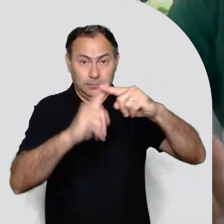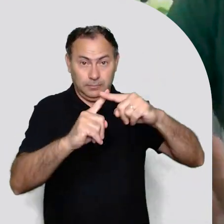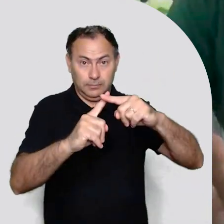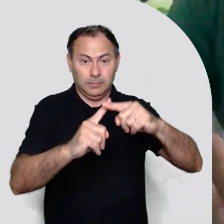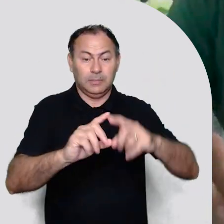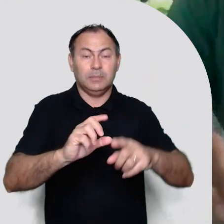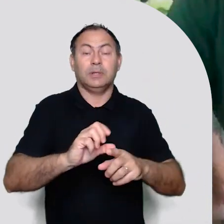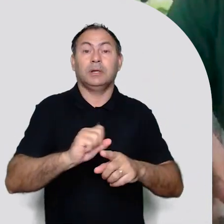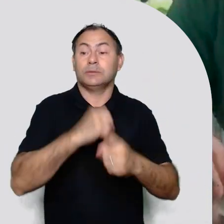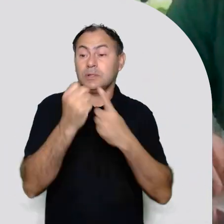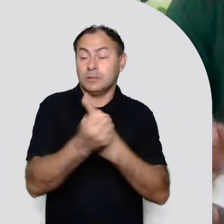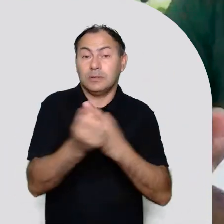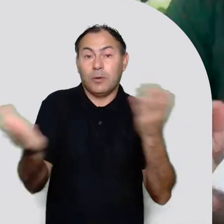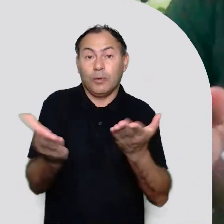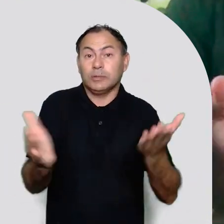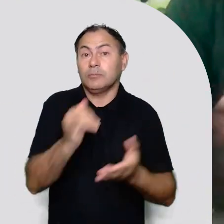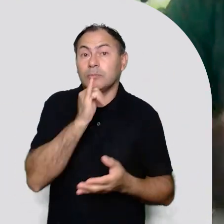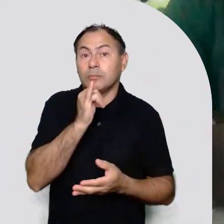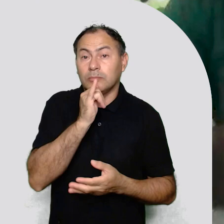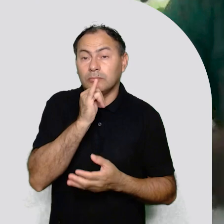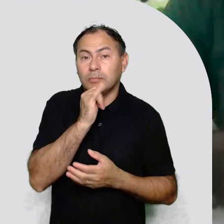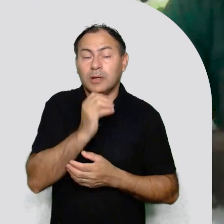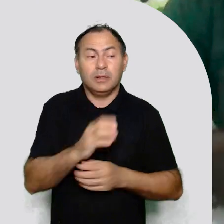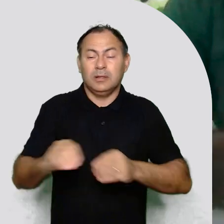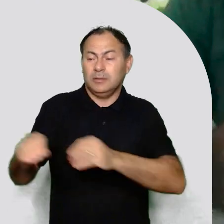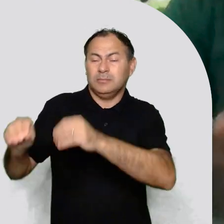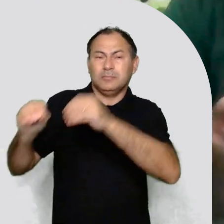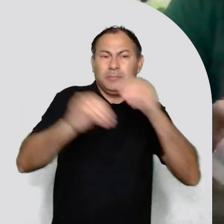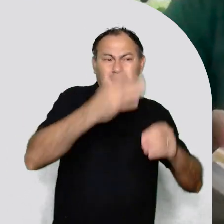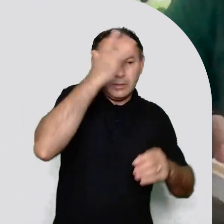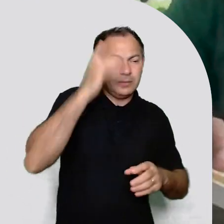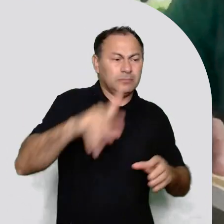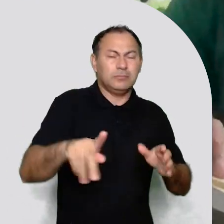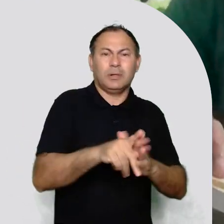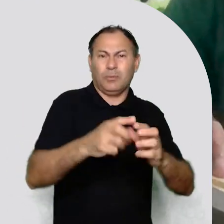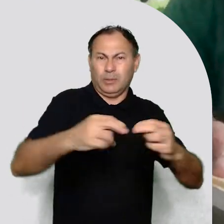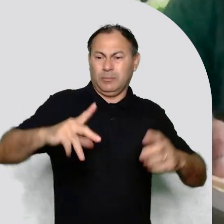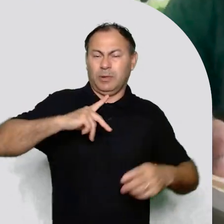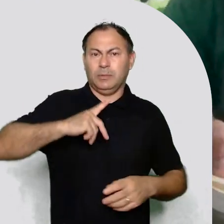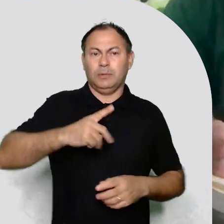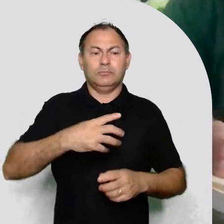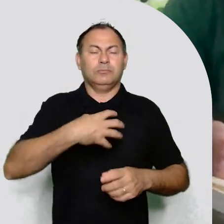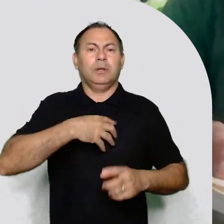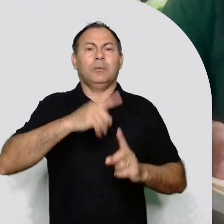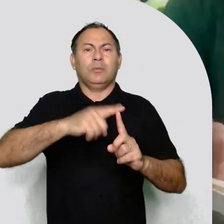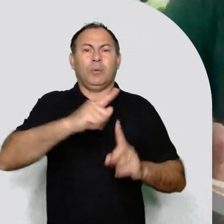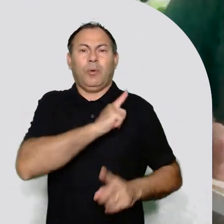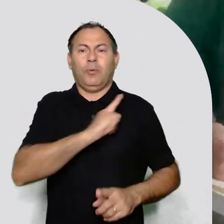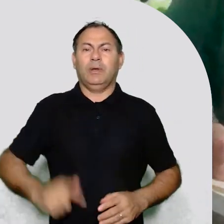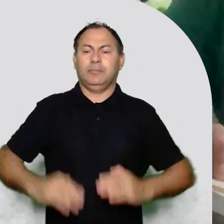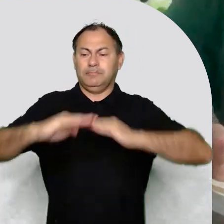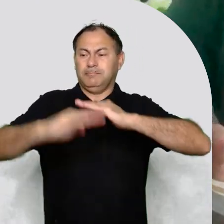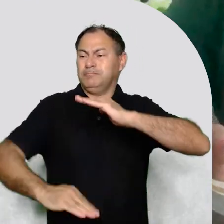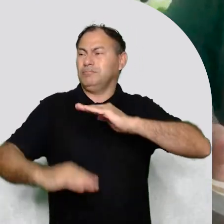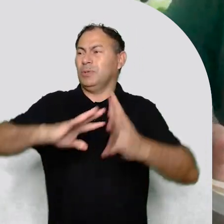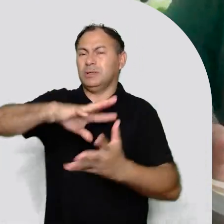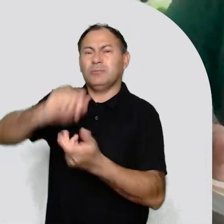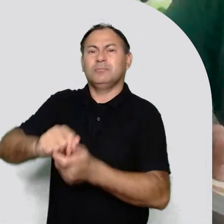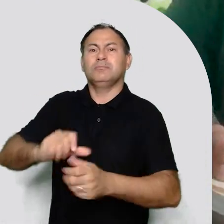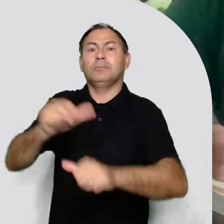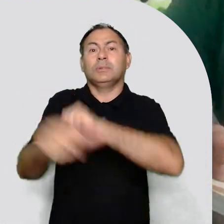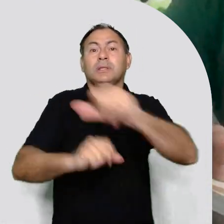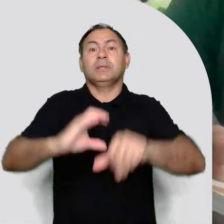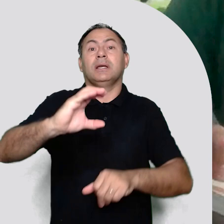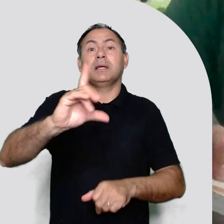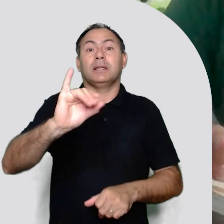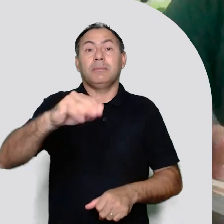a questões sociais de hoje, como, por exemplo, a imigração, a propriedade privada, os tipos de governo, as desigualdades globais, as mudanças